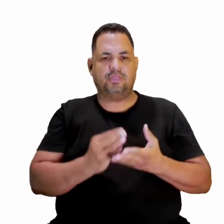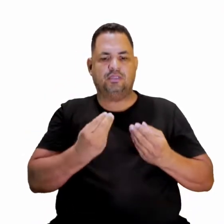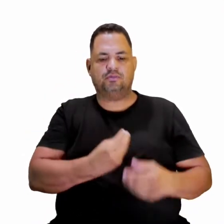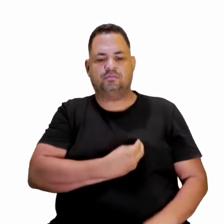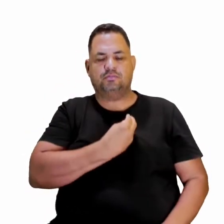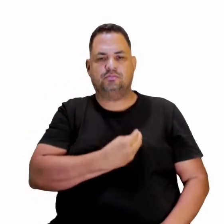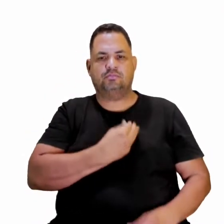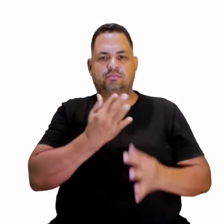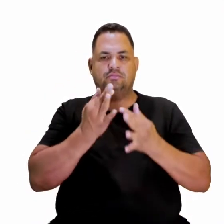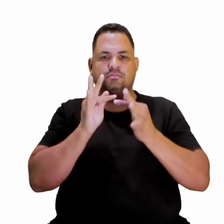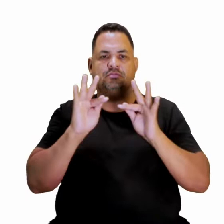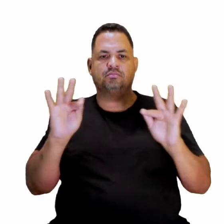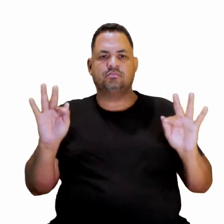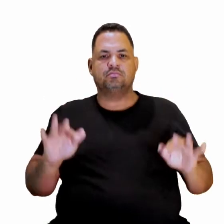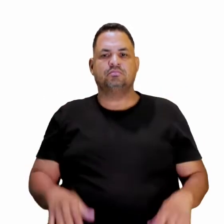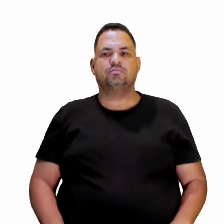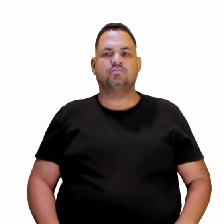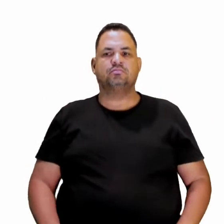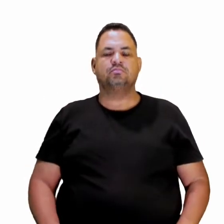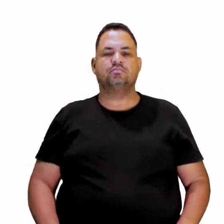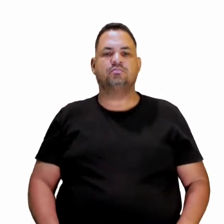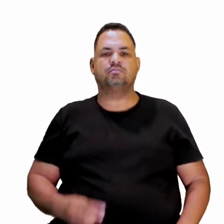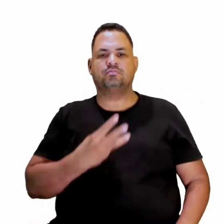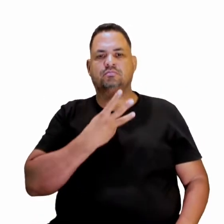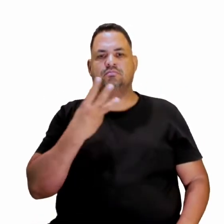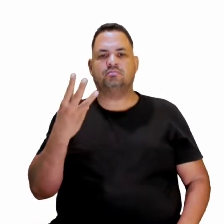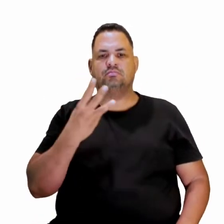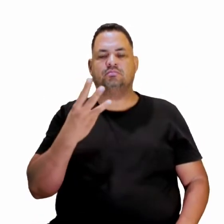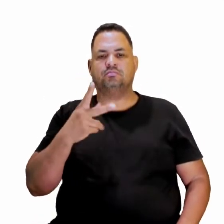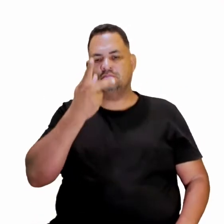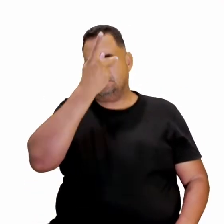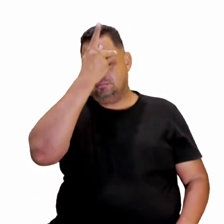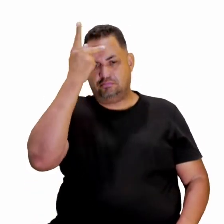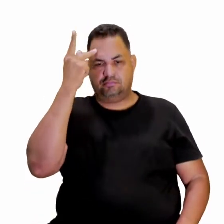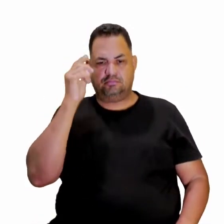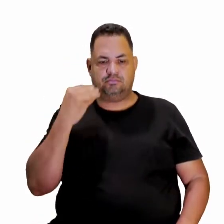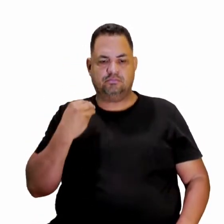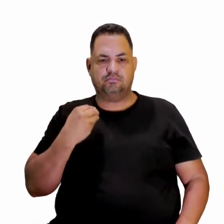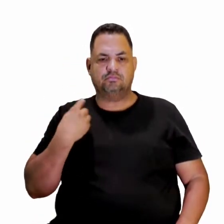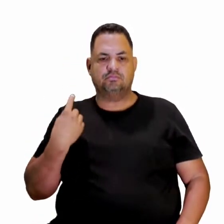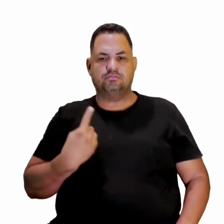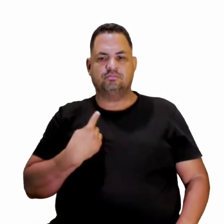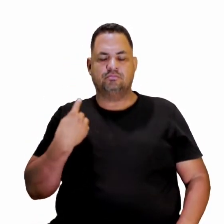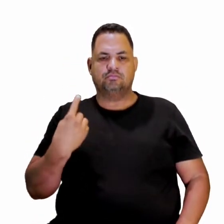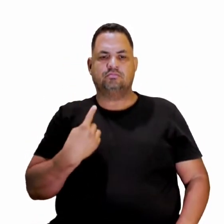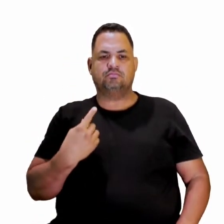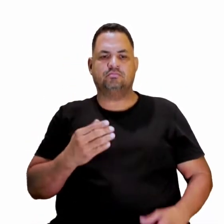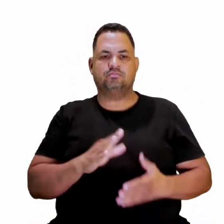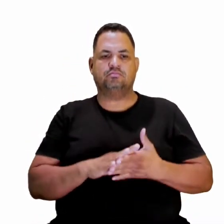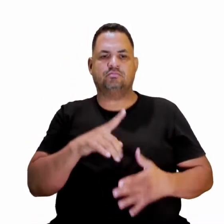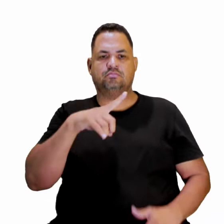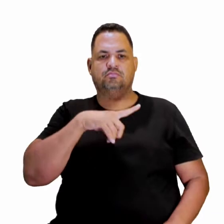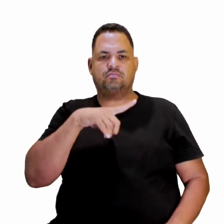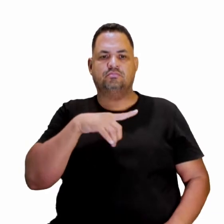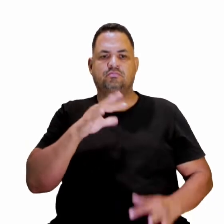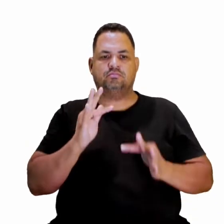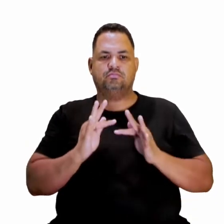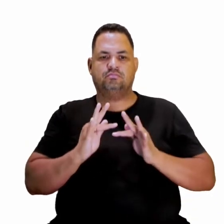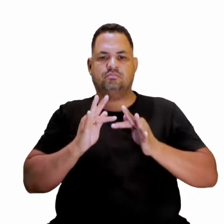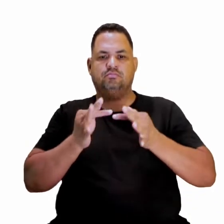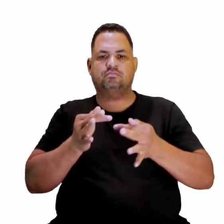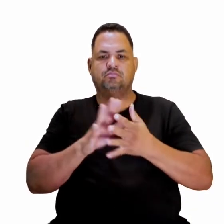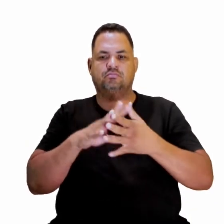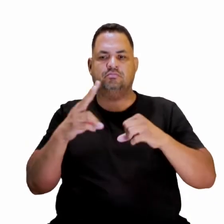simples, vamos voltar lá no presente simples, que a terceira pessoa do singular, eles são os diferentões. Eles recebem uma terminação ao fim